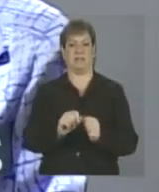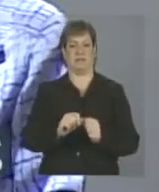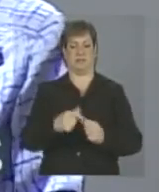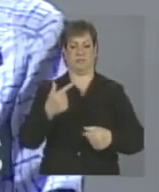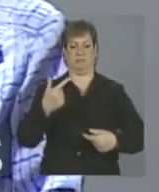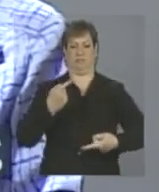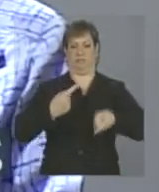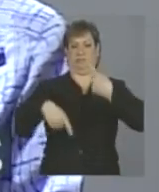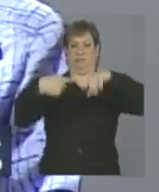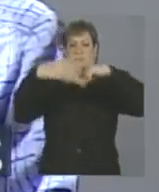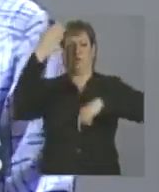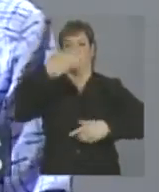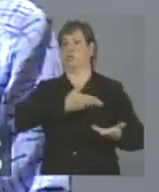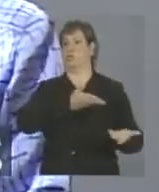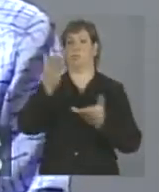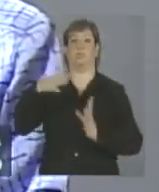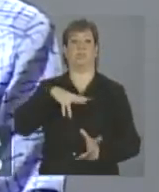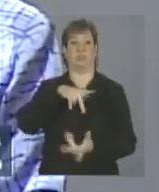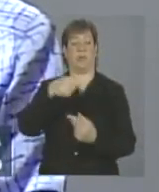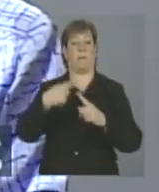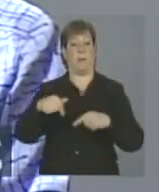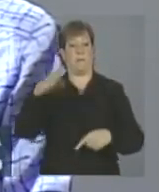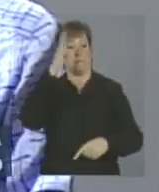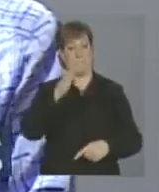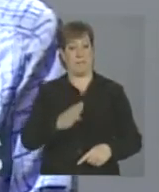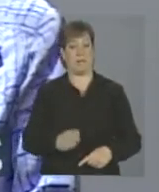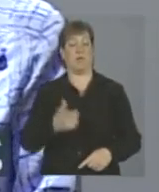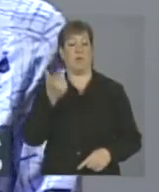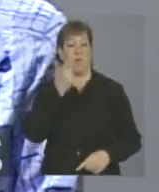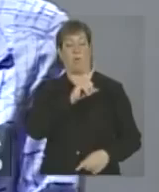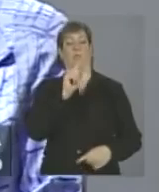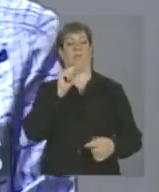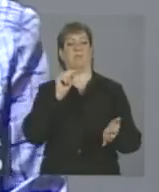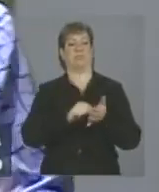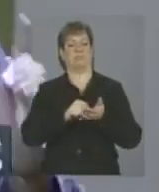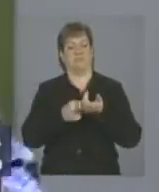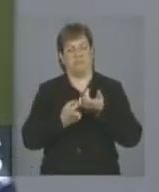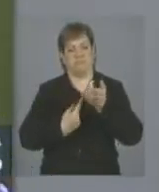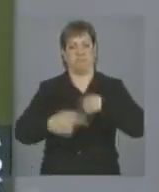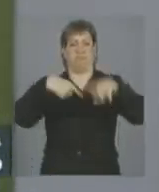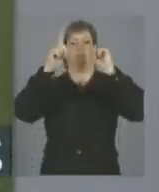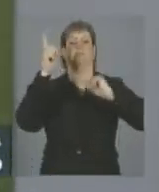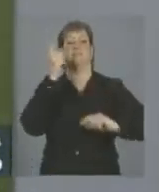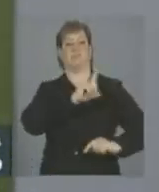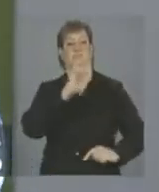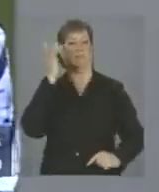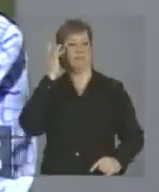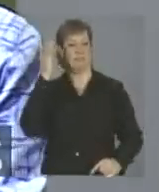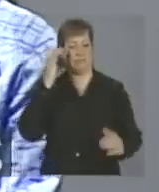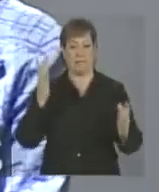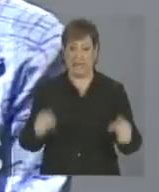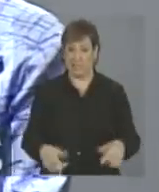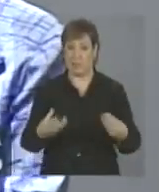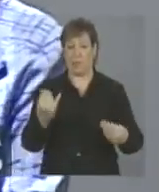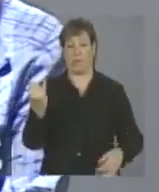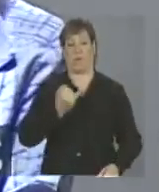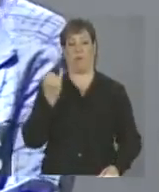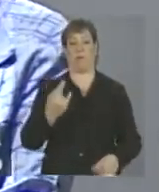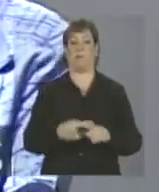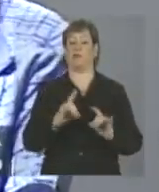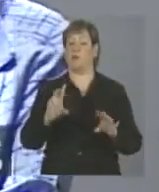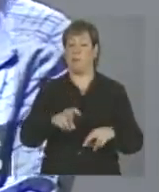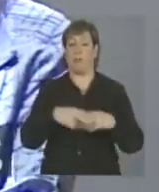internacional, porque esse país se encontrou internamente. Isto é extremamente importante. É só por